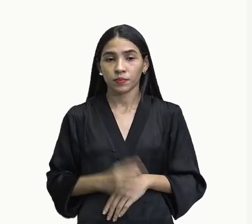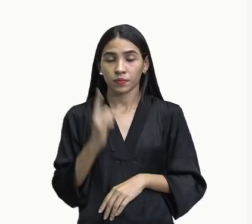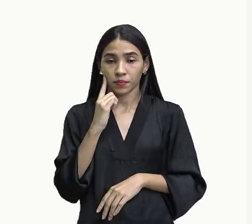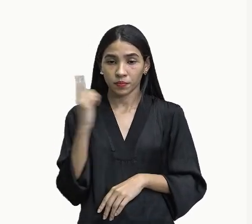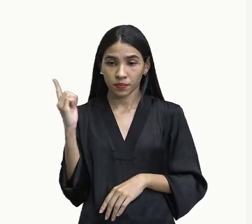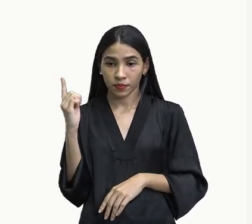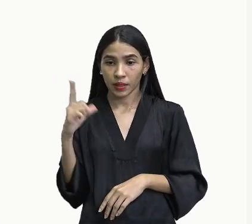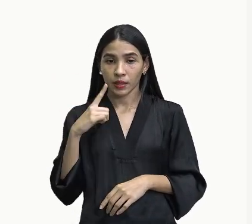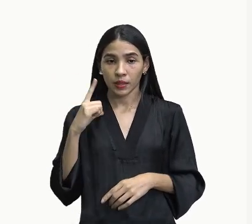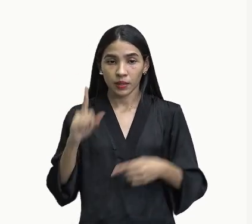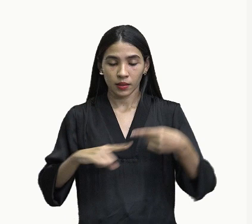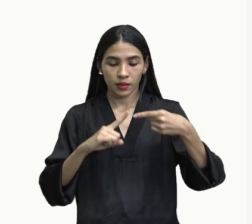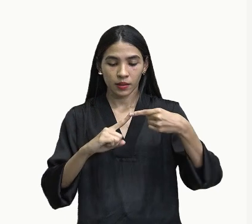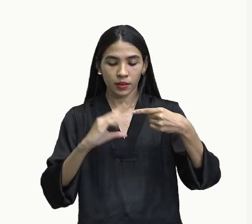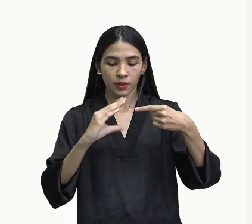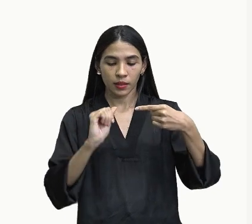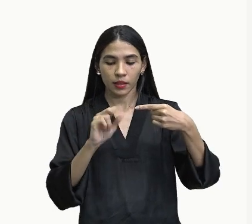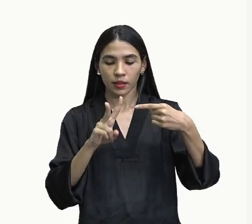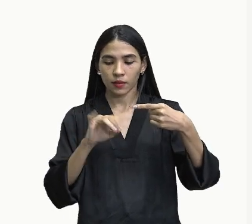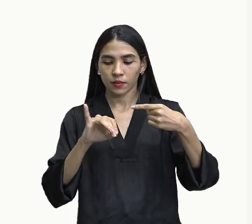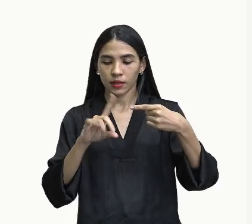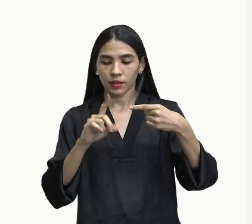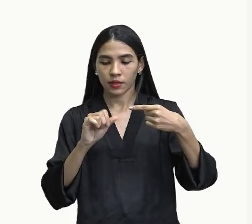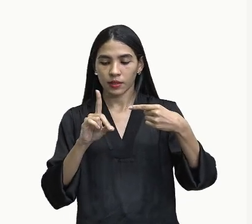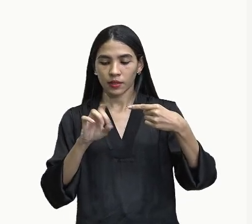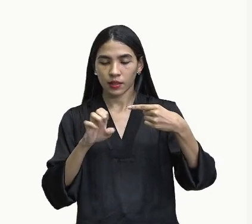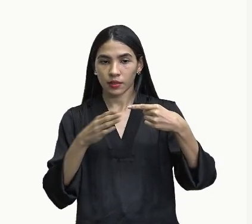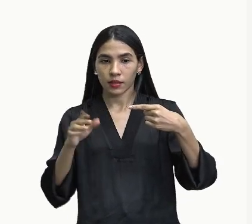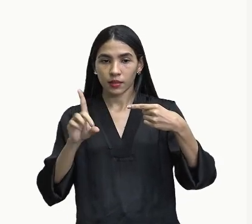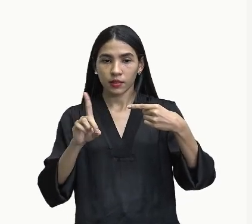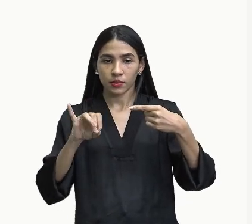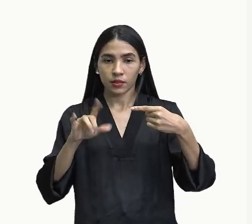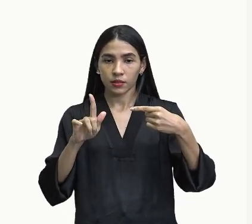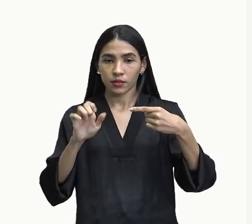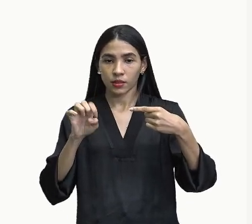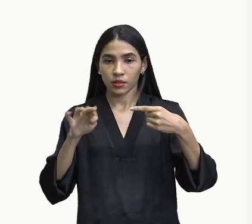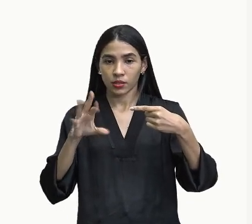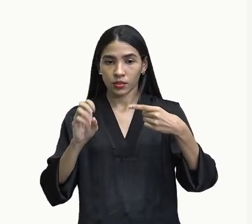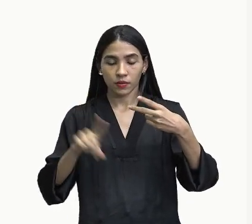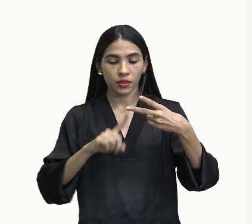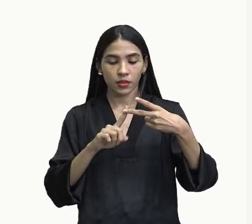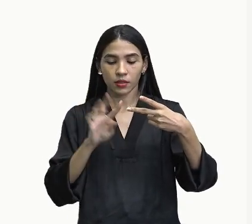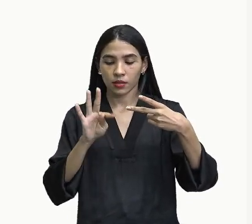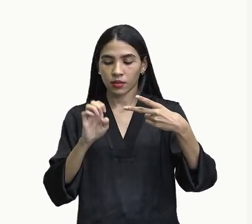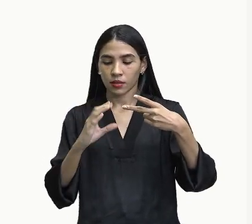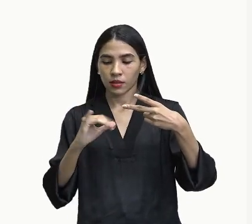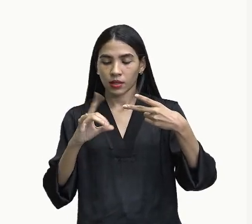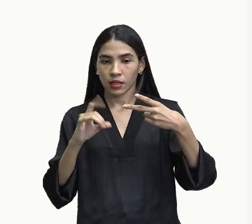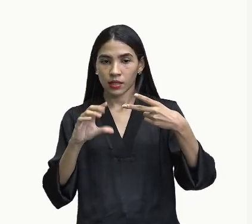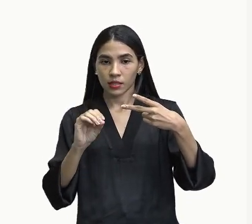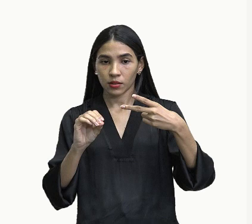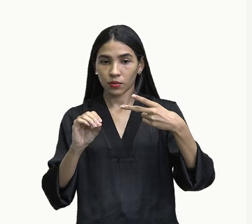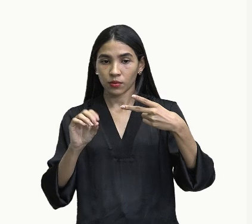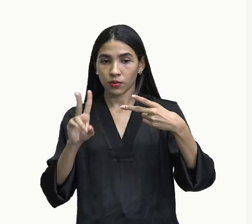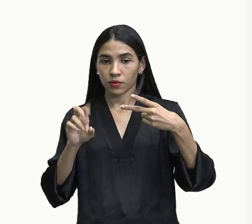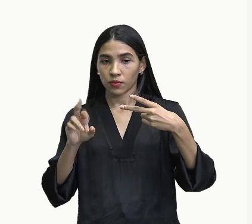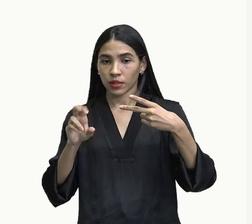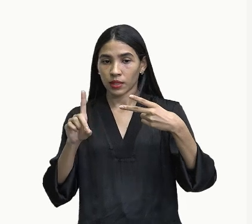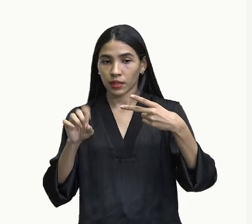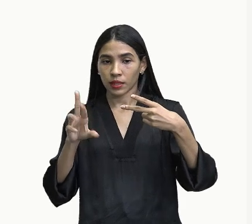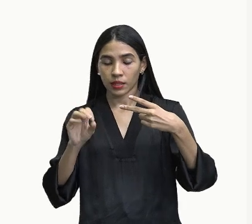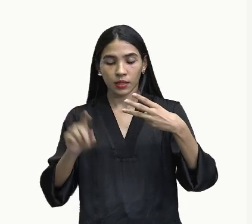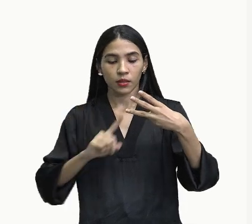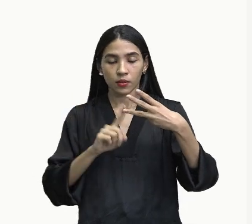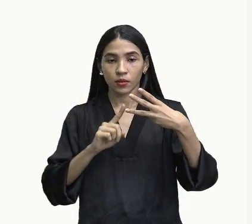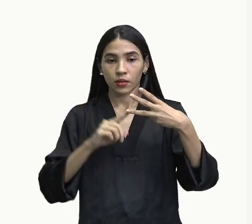uma camada digestiva, tecidos verdadeiros e esses sim já vão começar a possuir